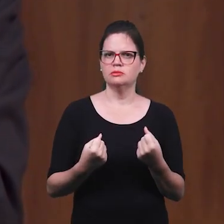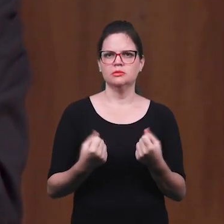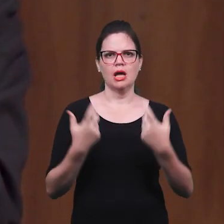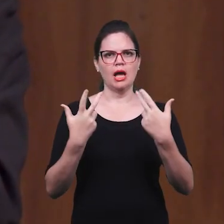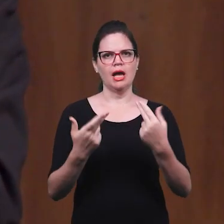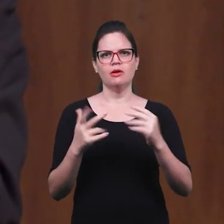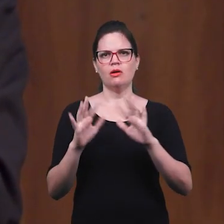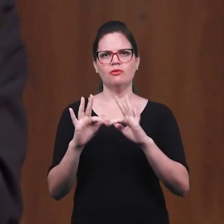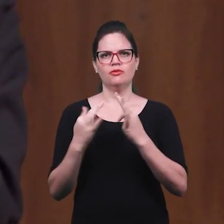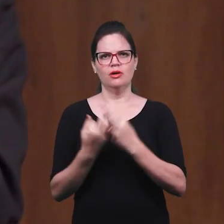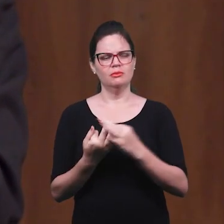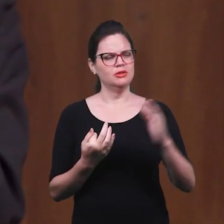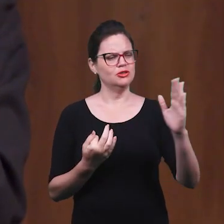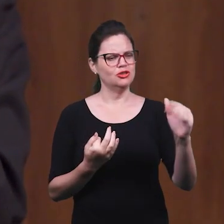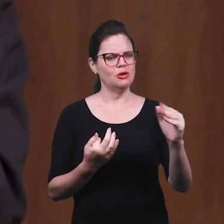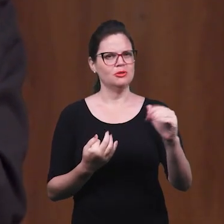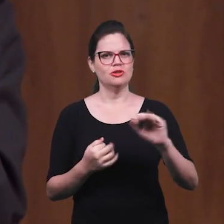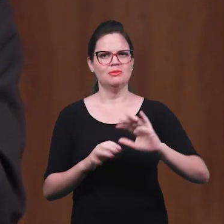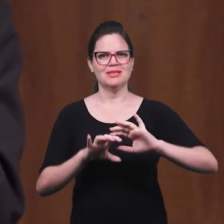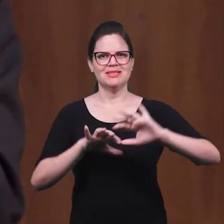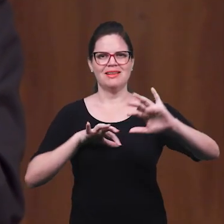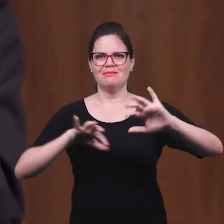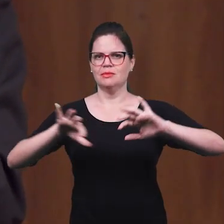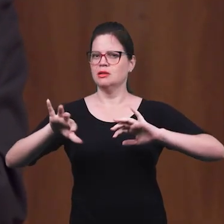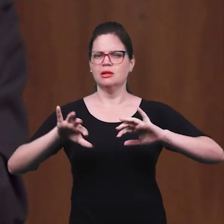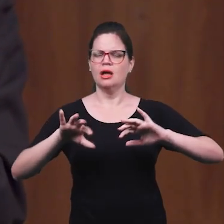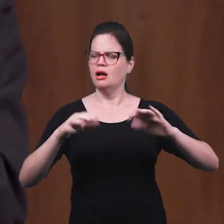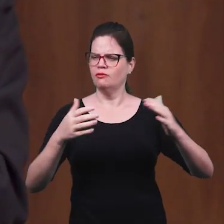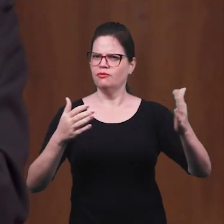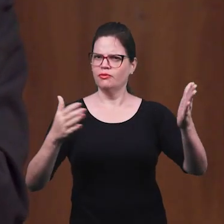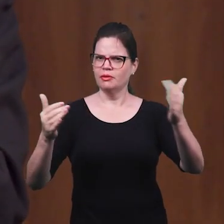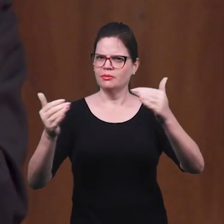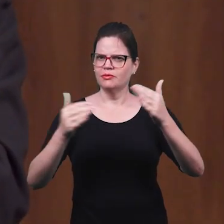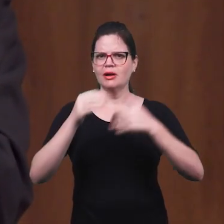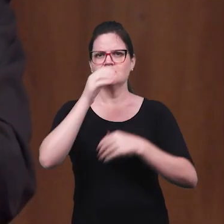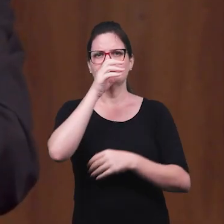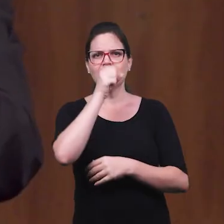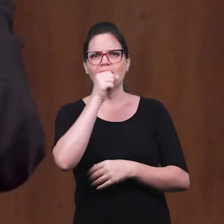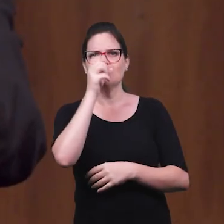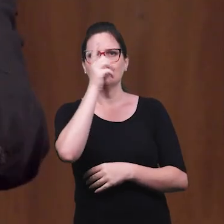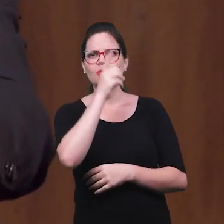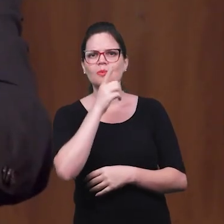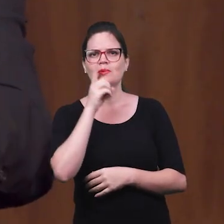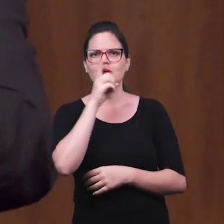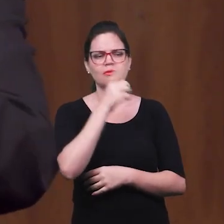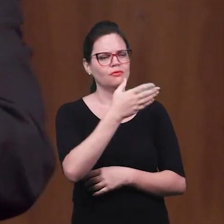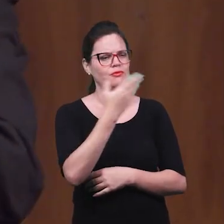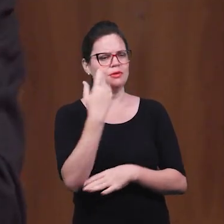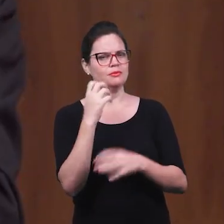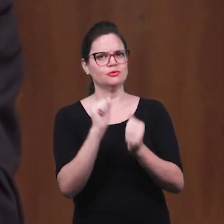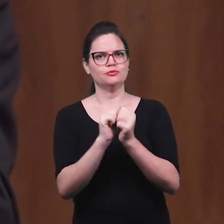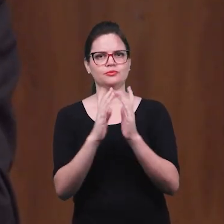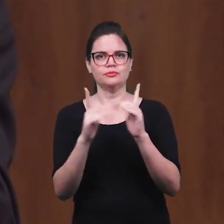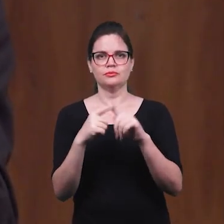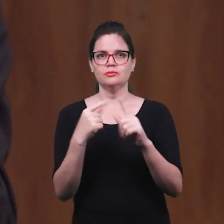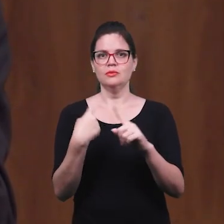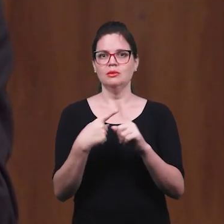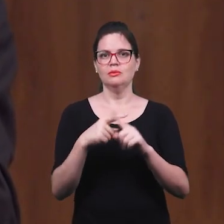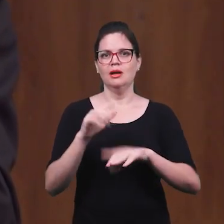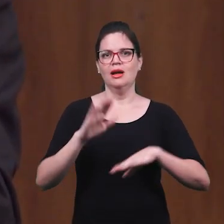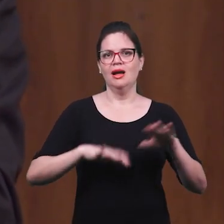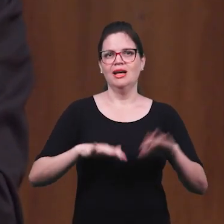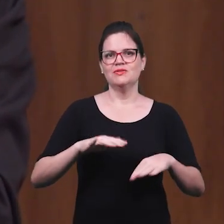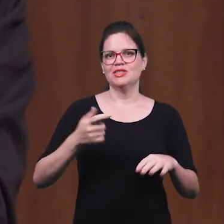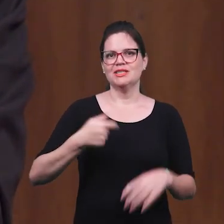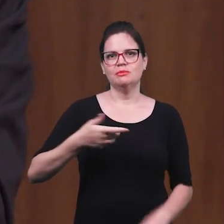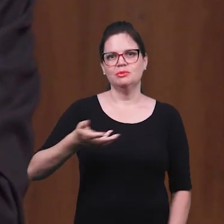famílias no fim de semana, na hora de até ir junto para a igreja. Eu acho que a gente está sempre correndo com a questão de